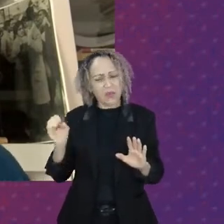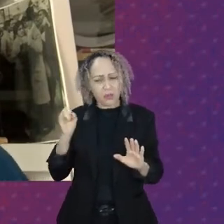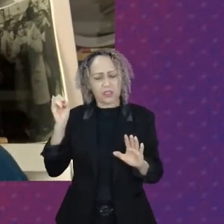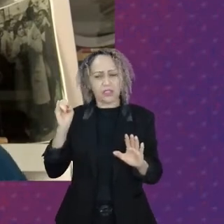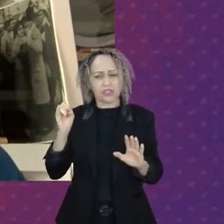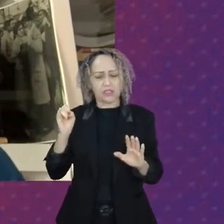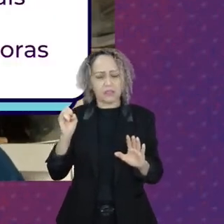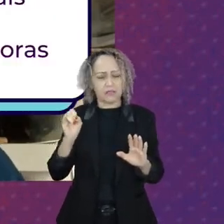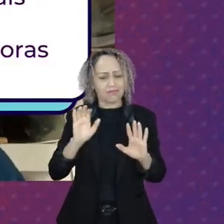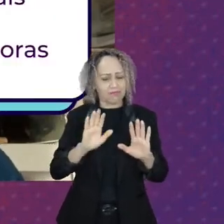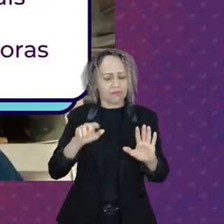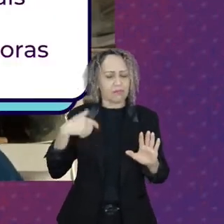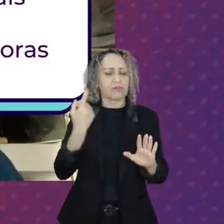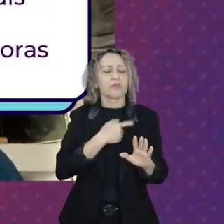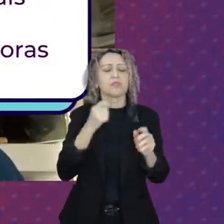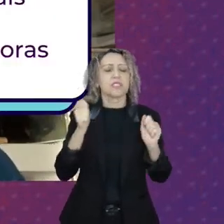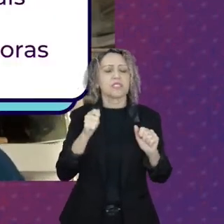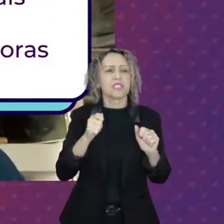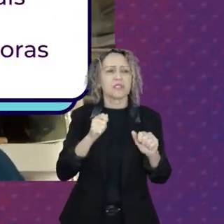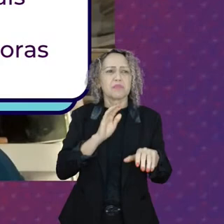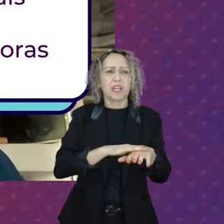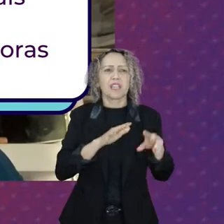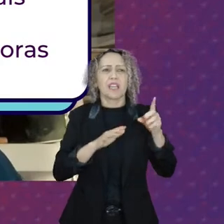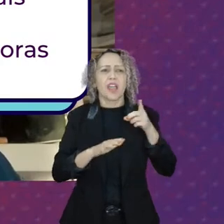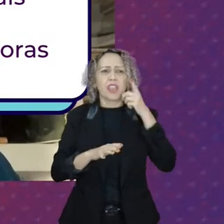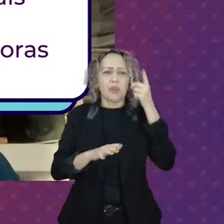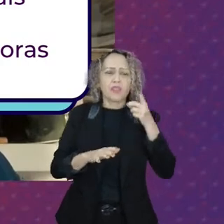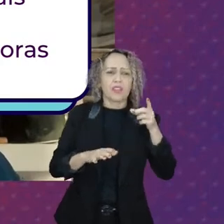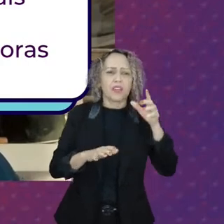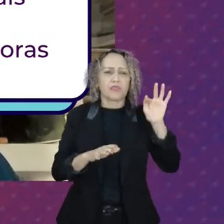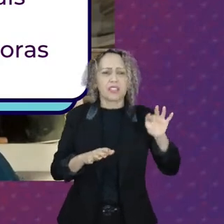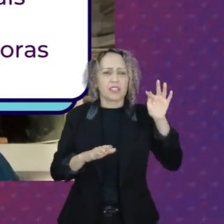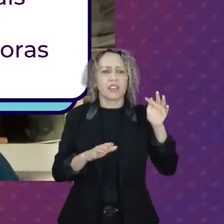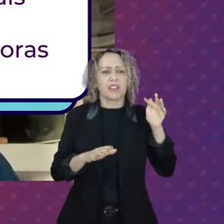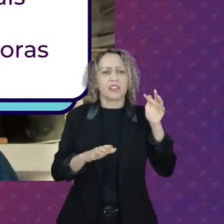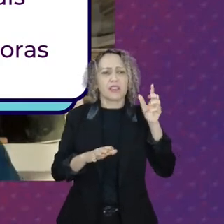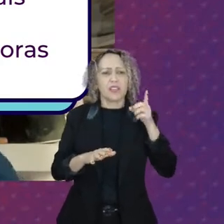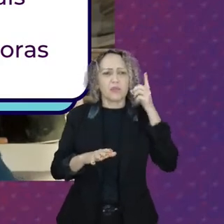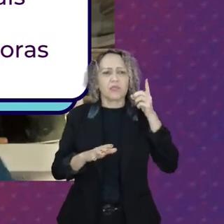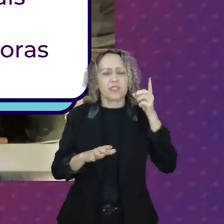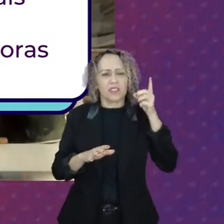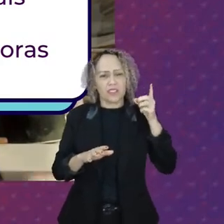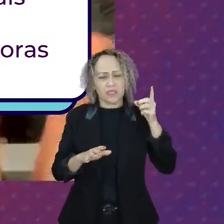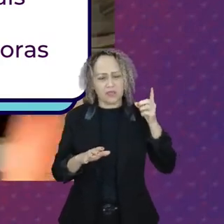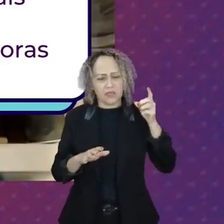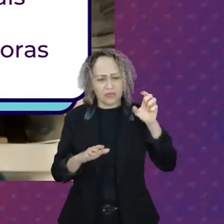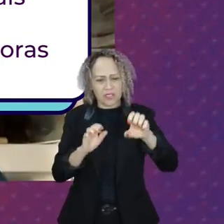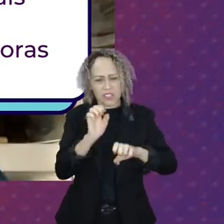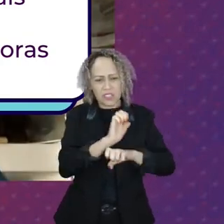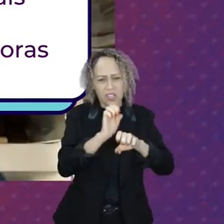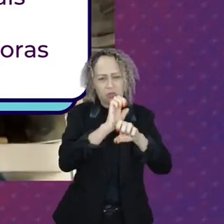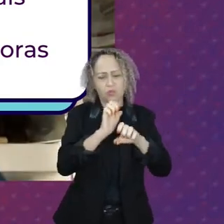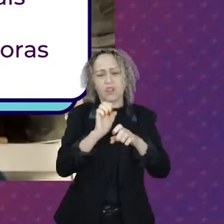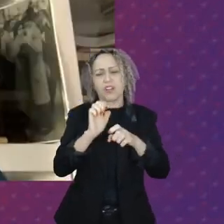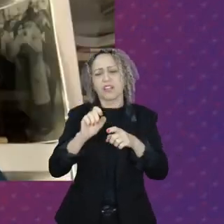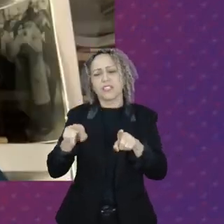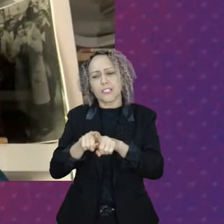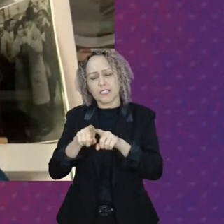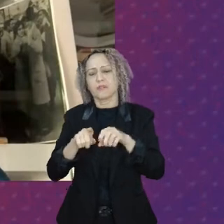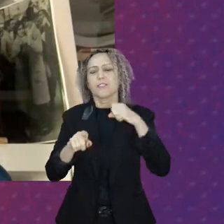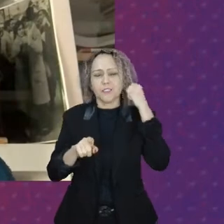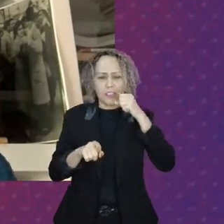Nós precisamos de mais deputadas estaduais, mais deputadas federais e mais senadoras. Isso é indiscutível, na minha